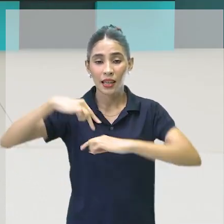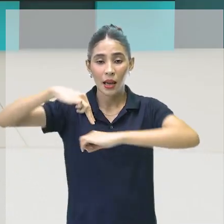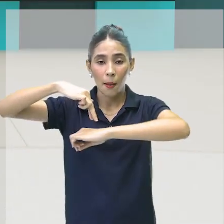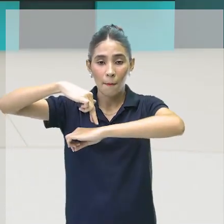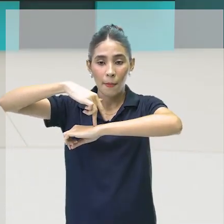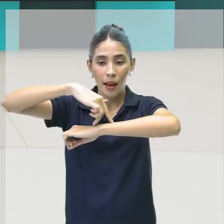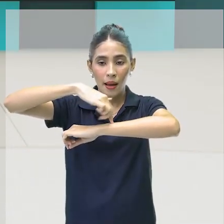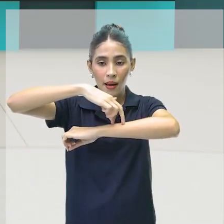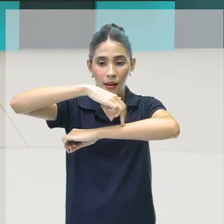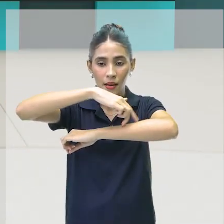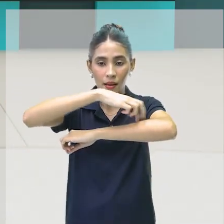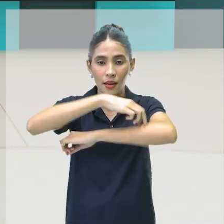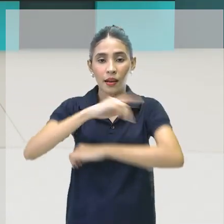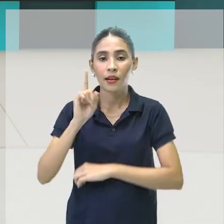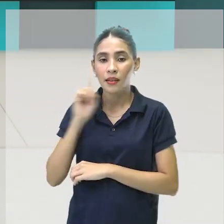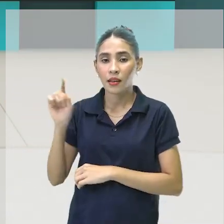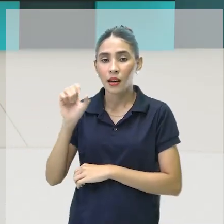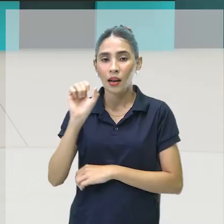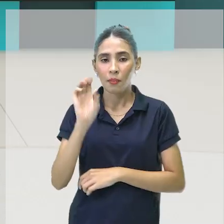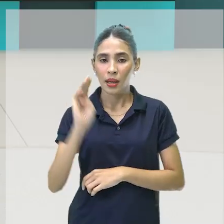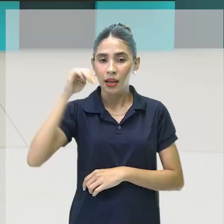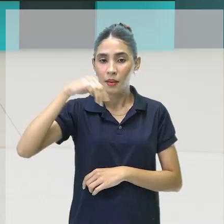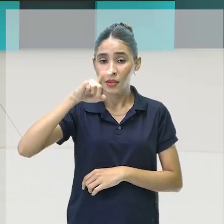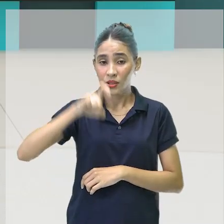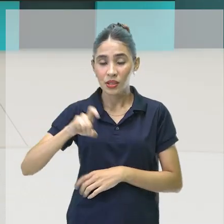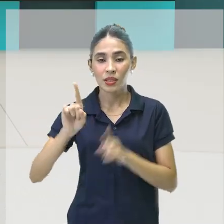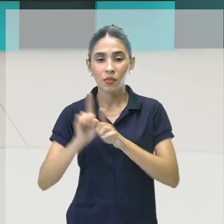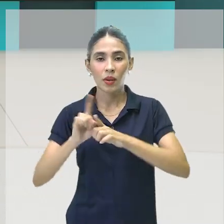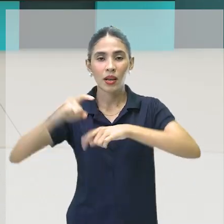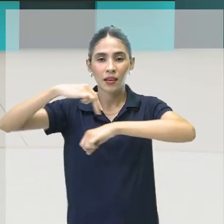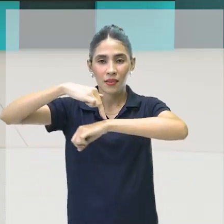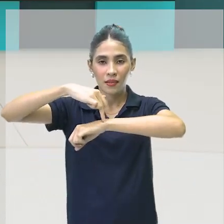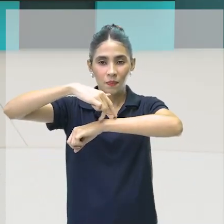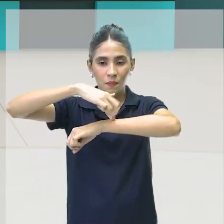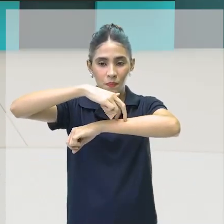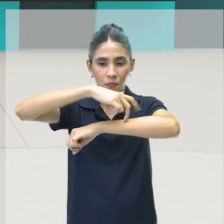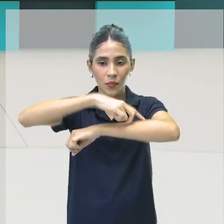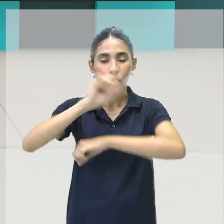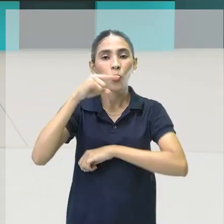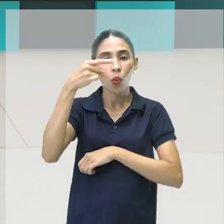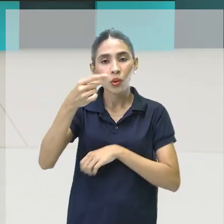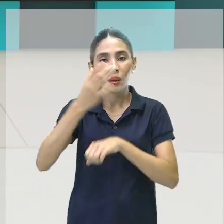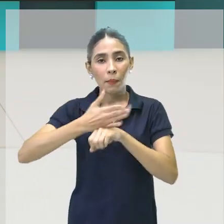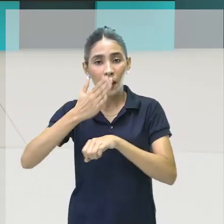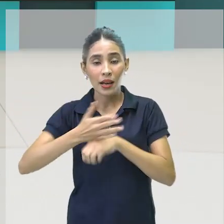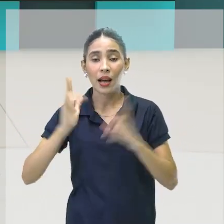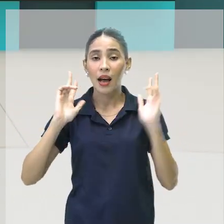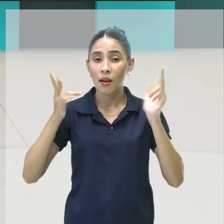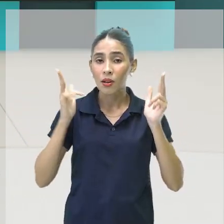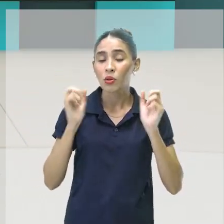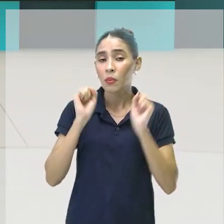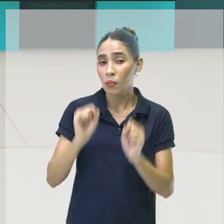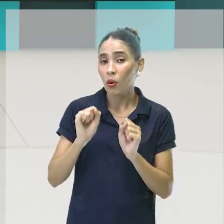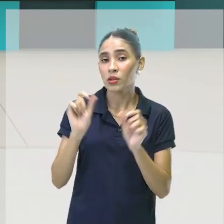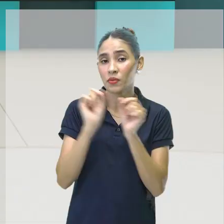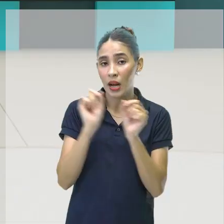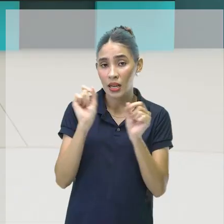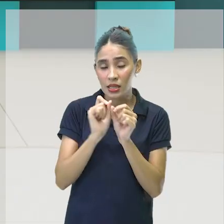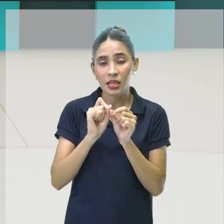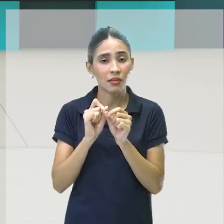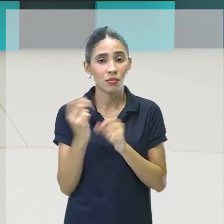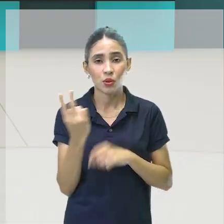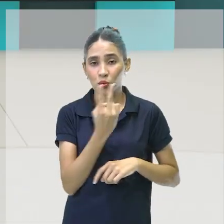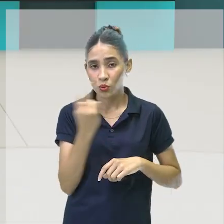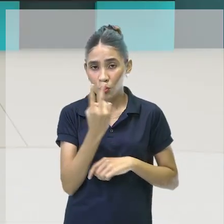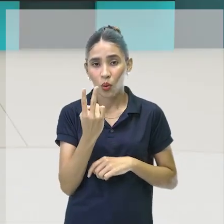o BMX. O slackline também é uma outra prática corporal de aventura que a gente pode viver aí nos dois